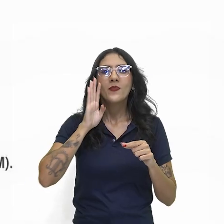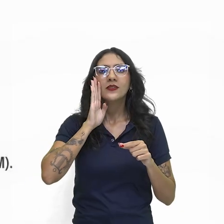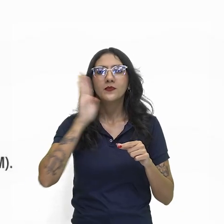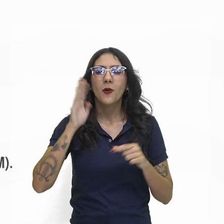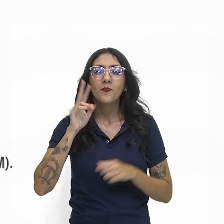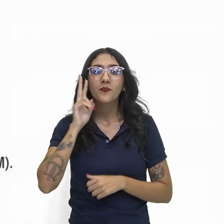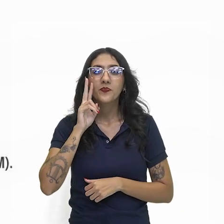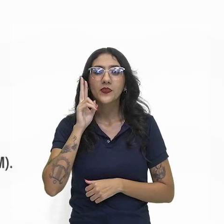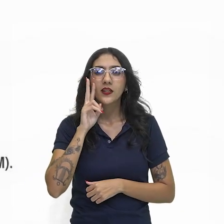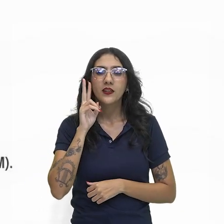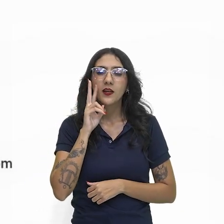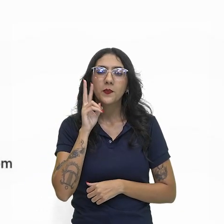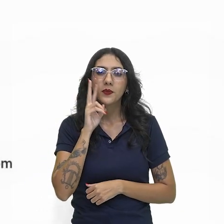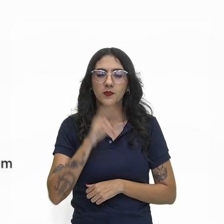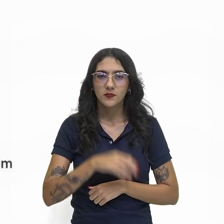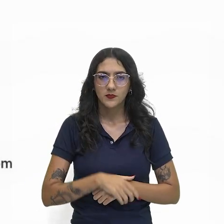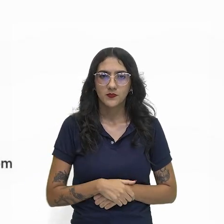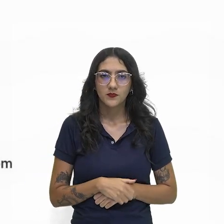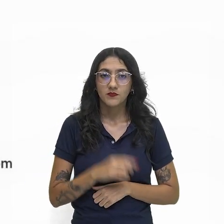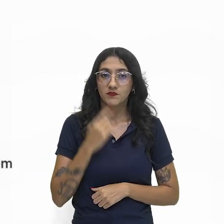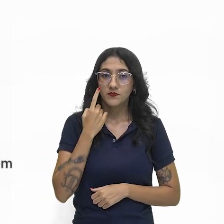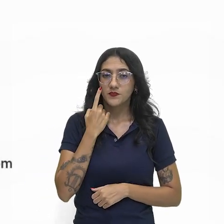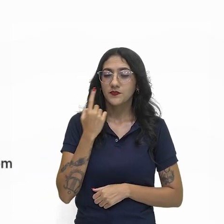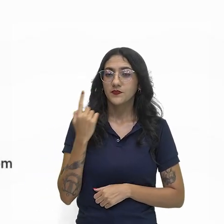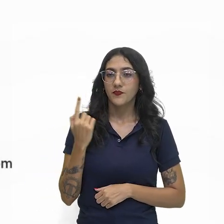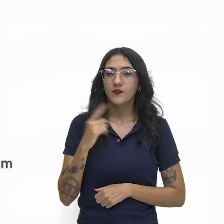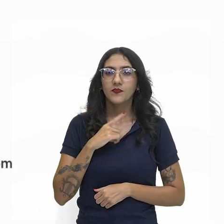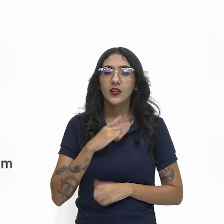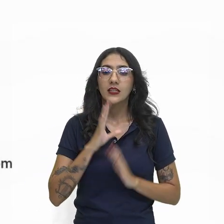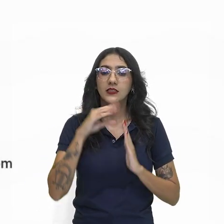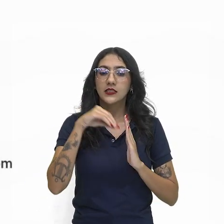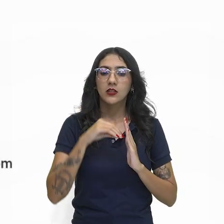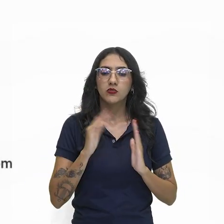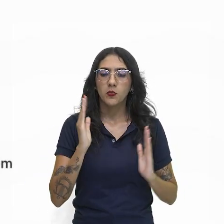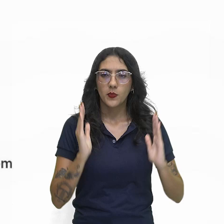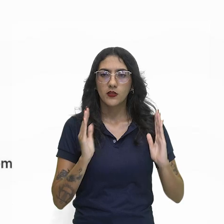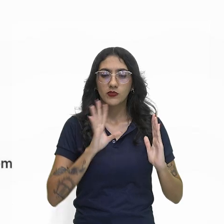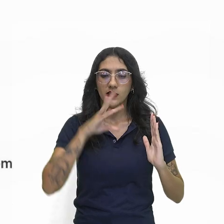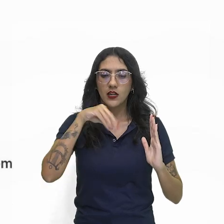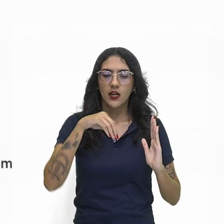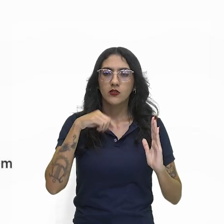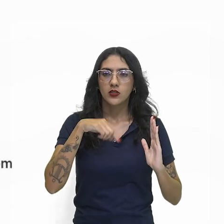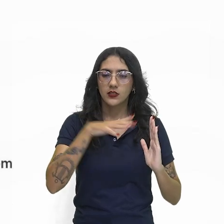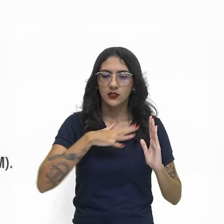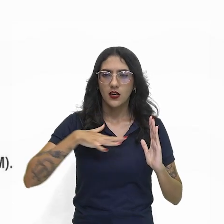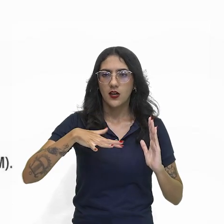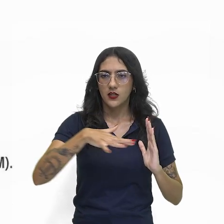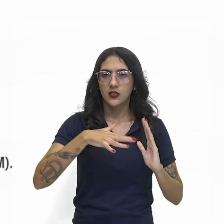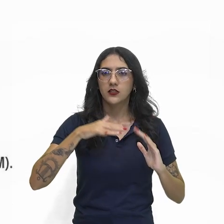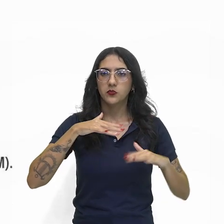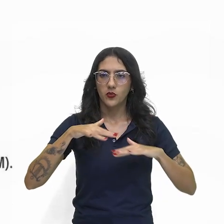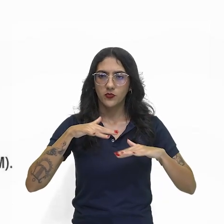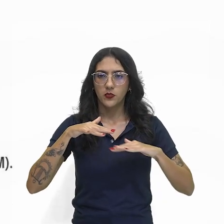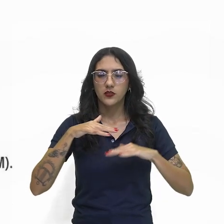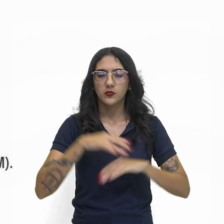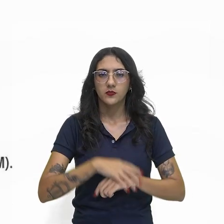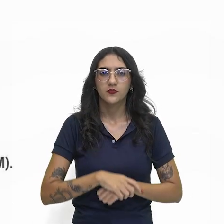lei? Que o Sol está em um dos focos da elipse. Então, eu posso